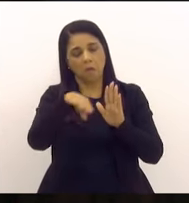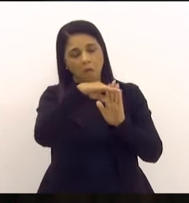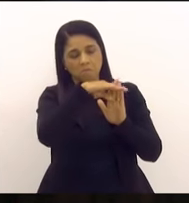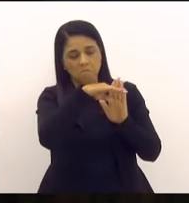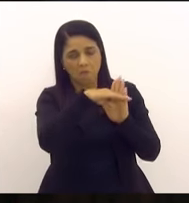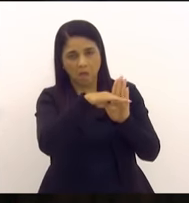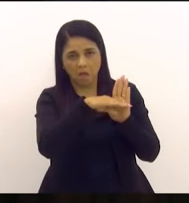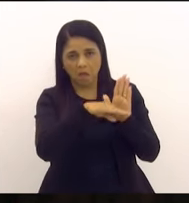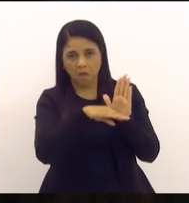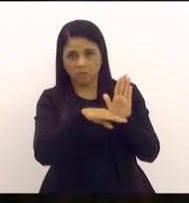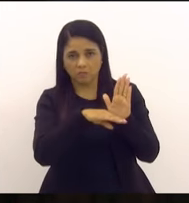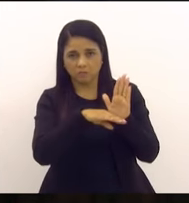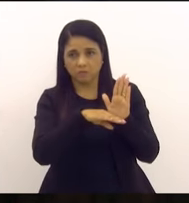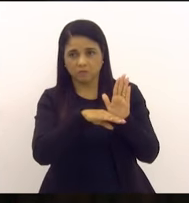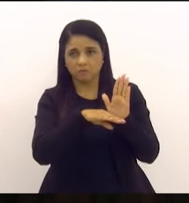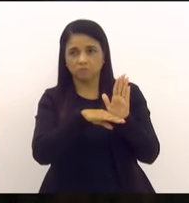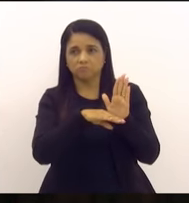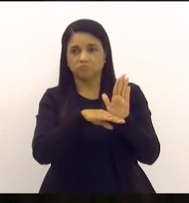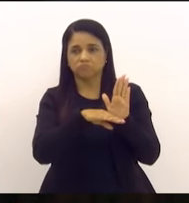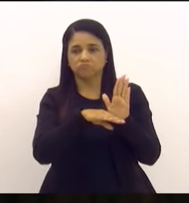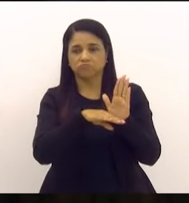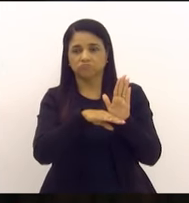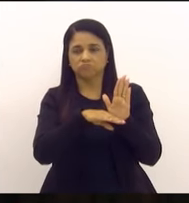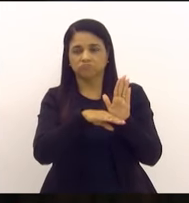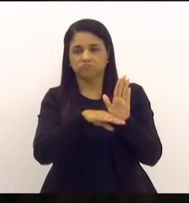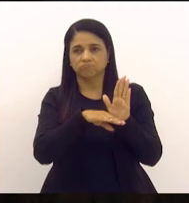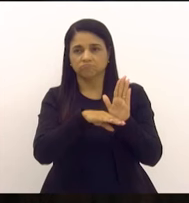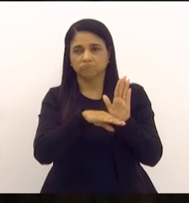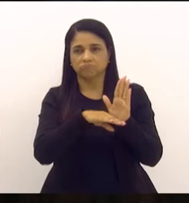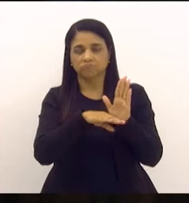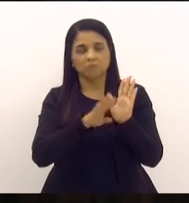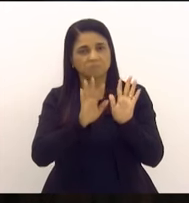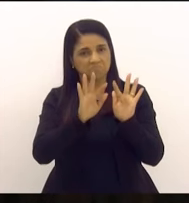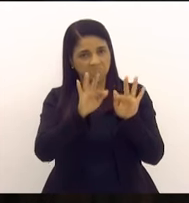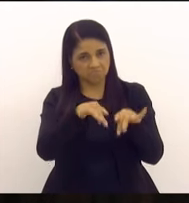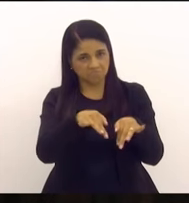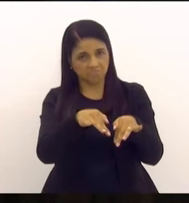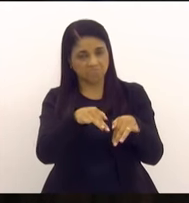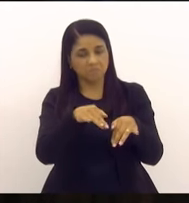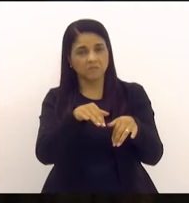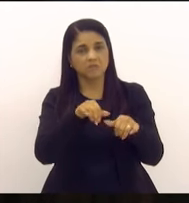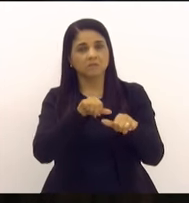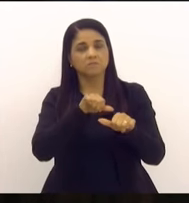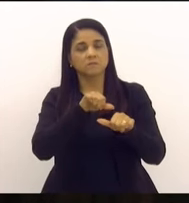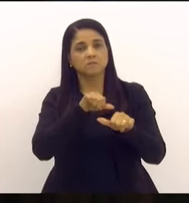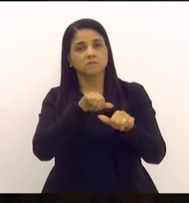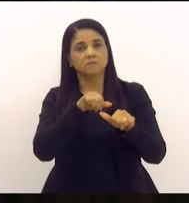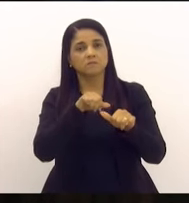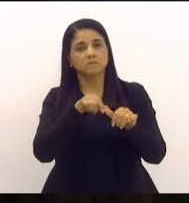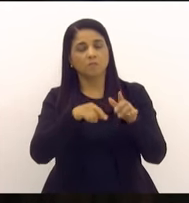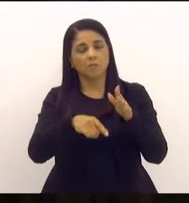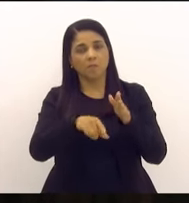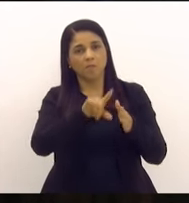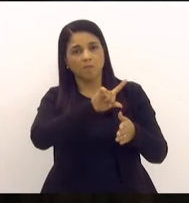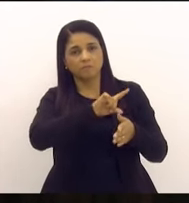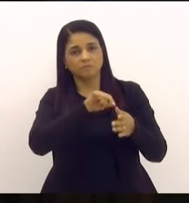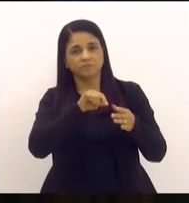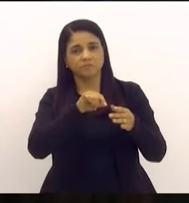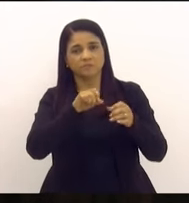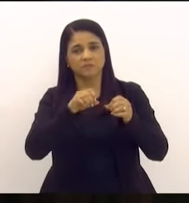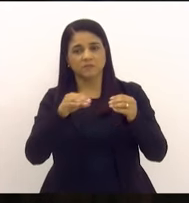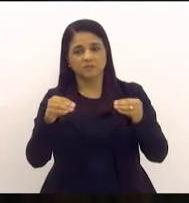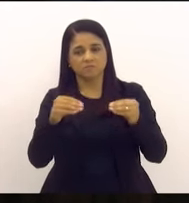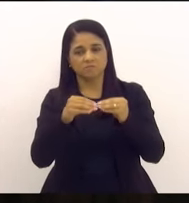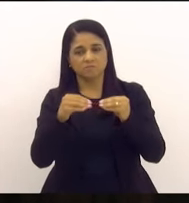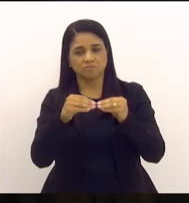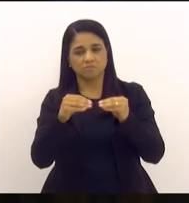normal foi devidamente encerrada, para a gente antecipar a sessão